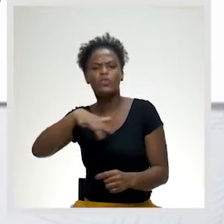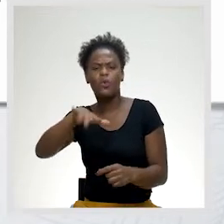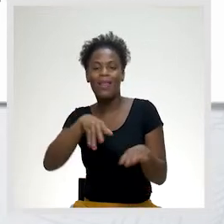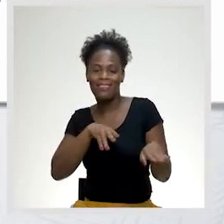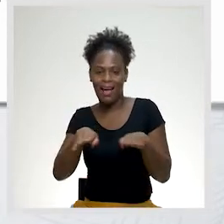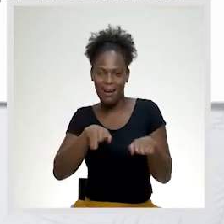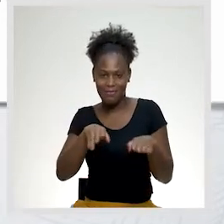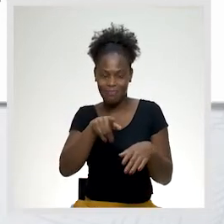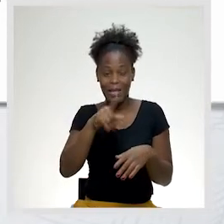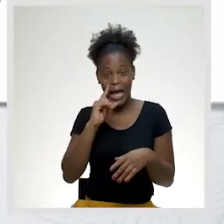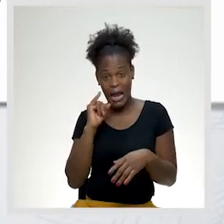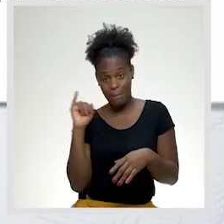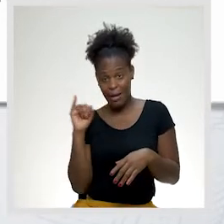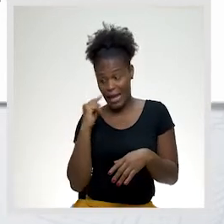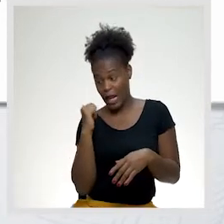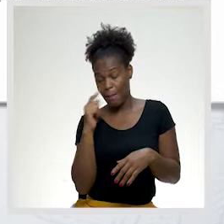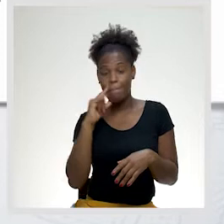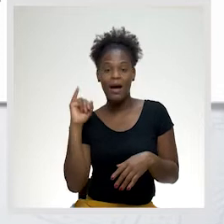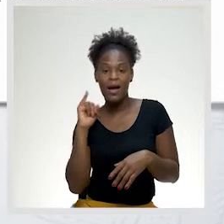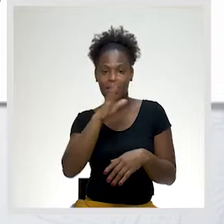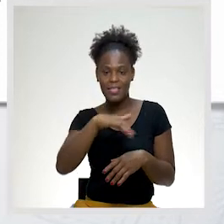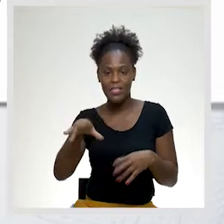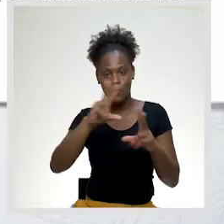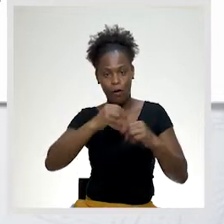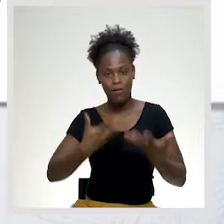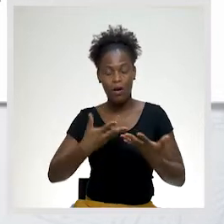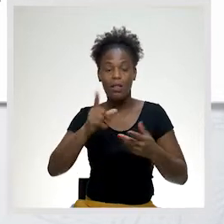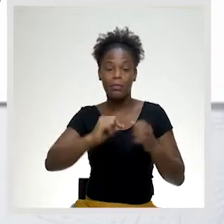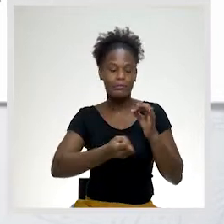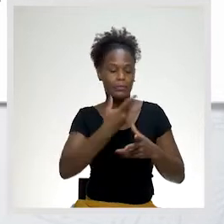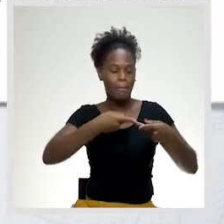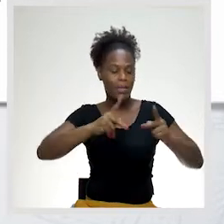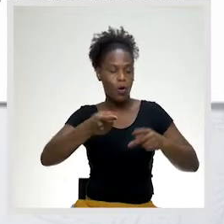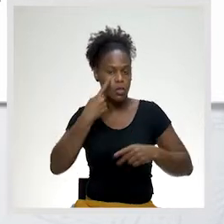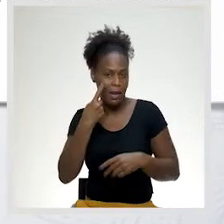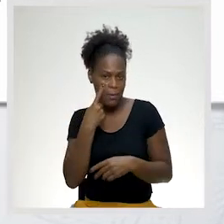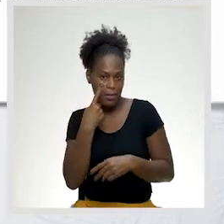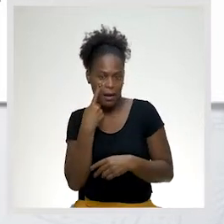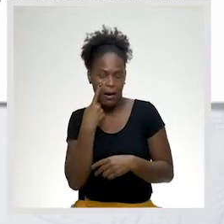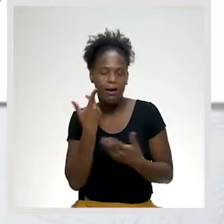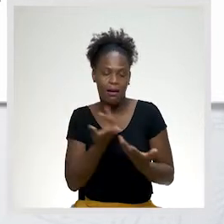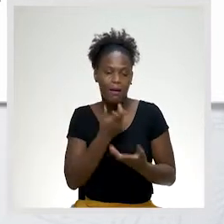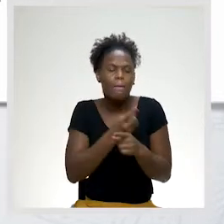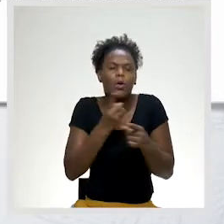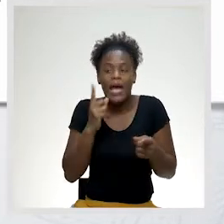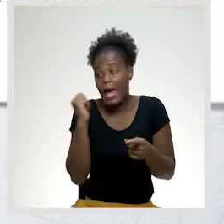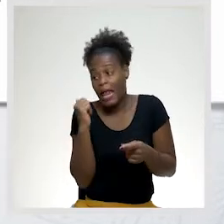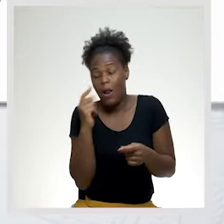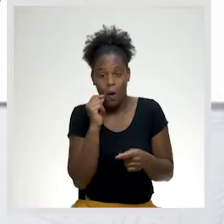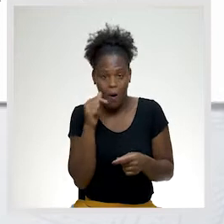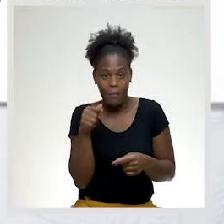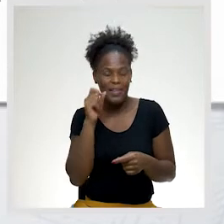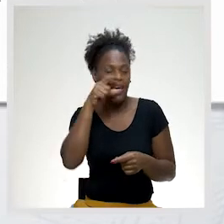Galileu é considerado o pai da ciência moderna e fundador do método experimental. Por quê? Porque foi ele